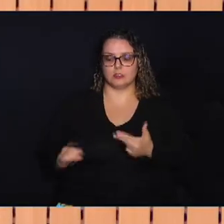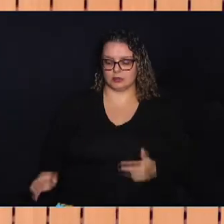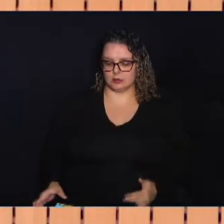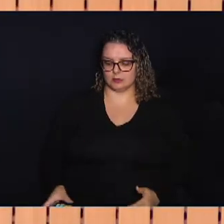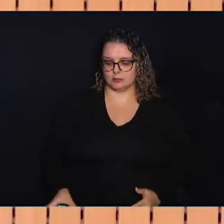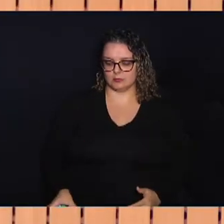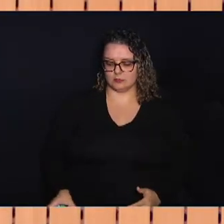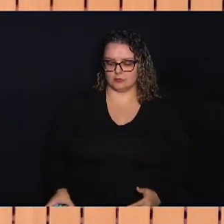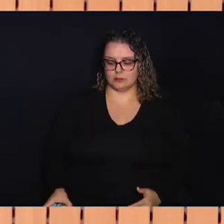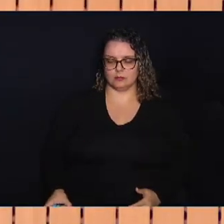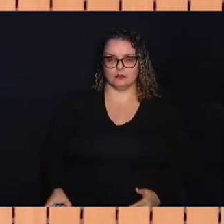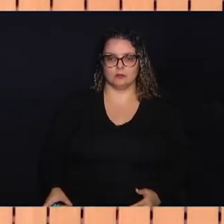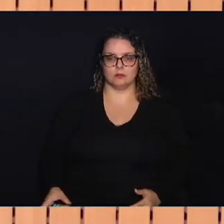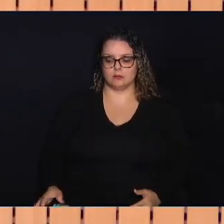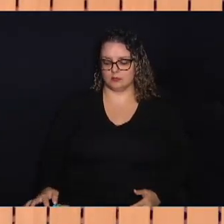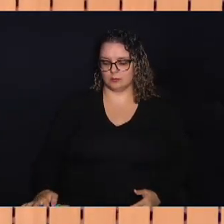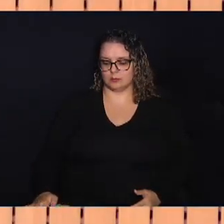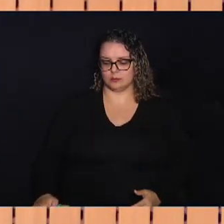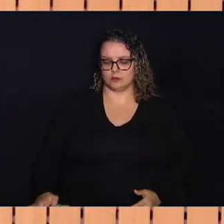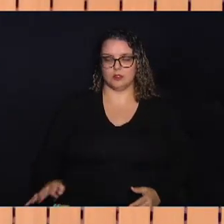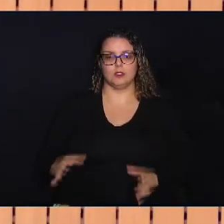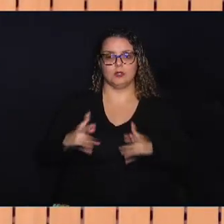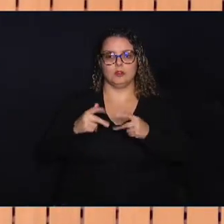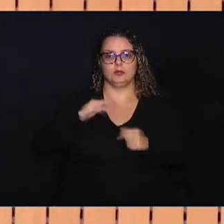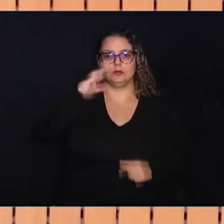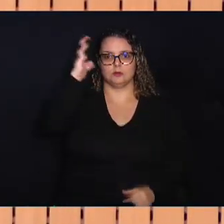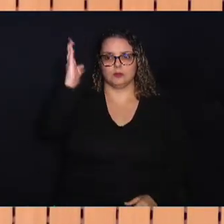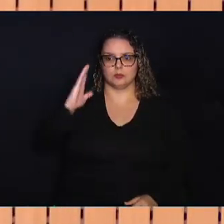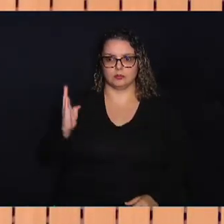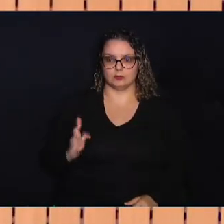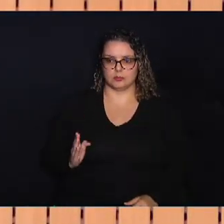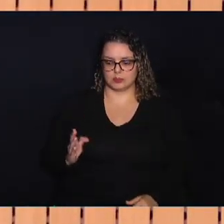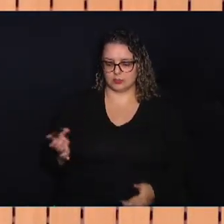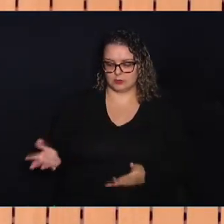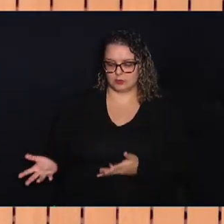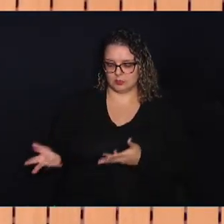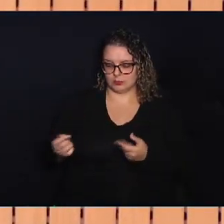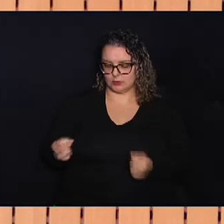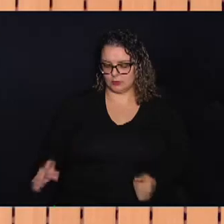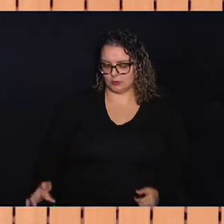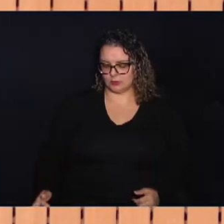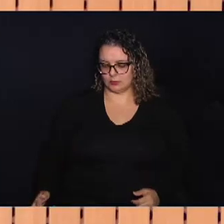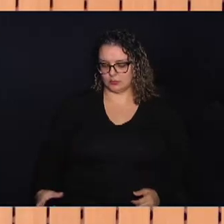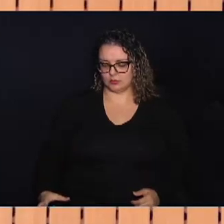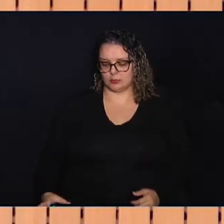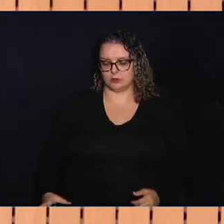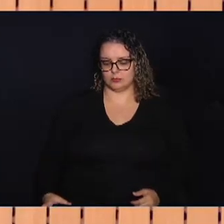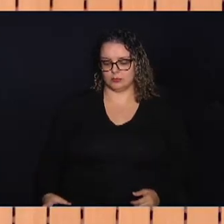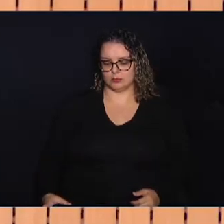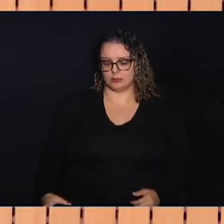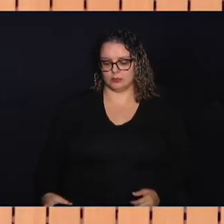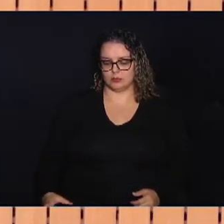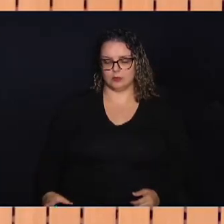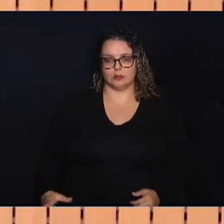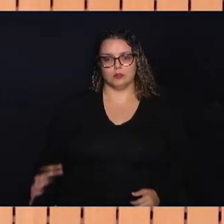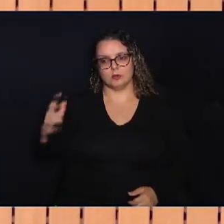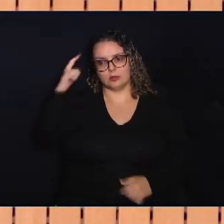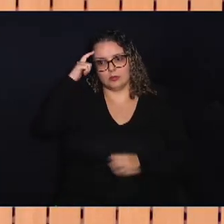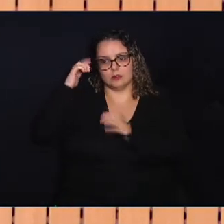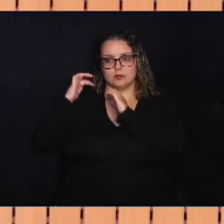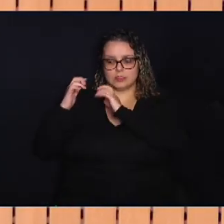foi aplicada no dia de ontem em todo o Brasil e convidou milhares de estudantes a refletir sobre os desafios